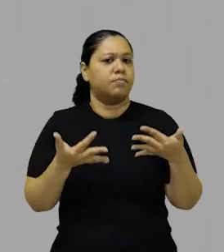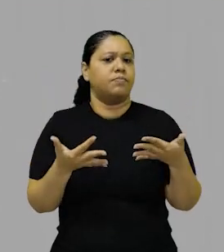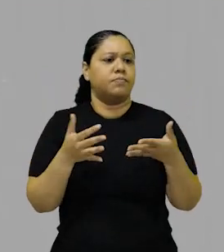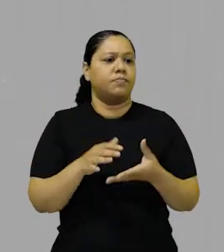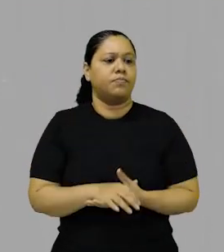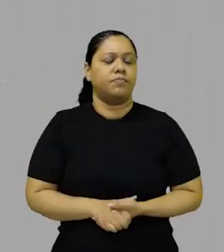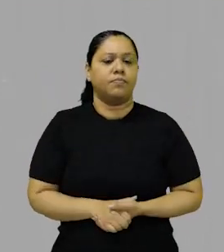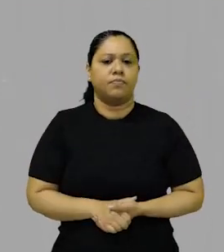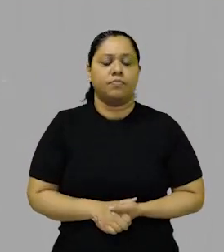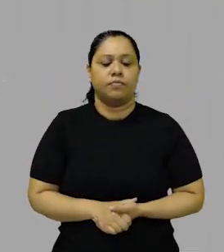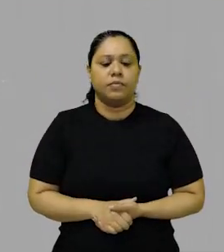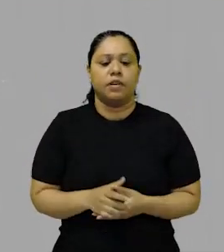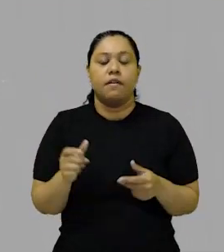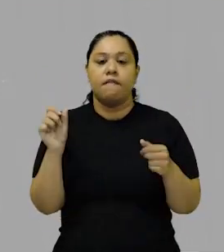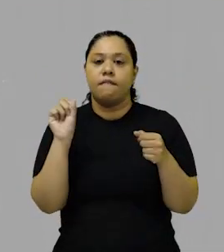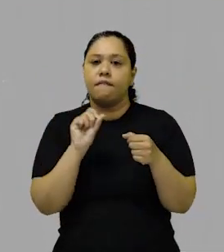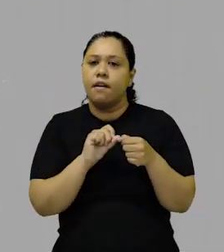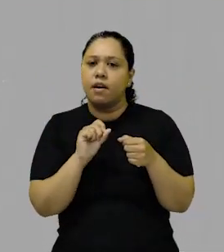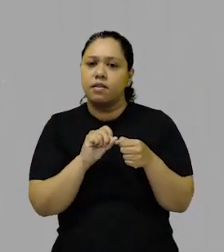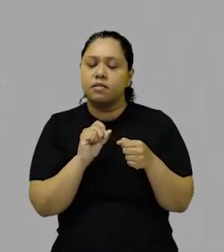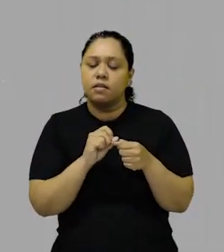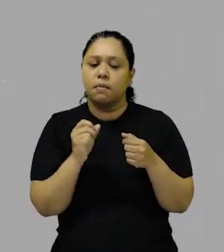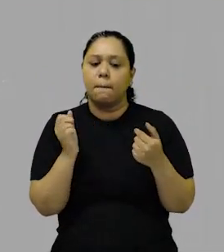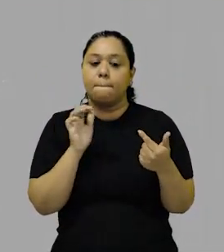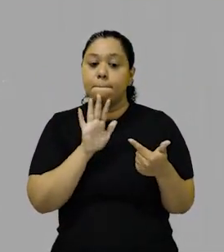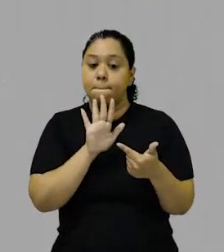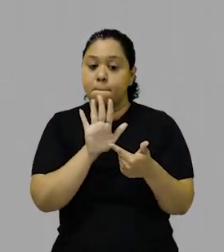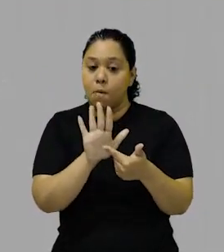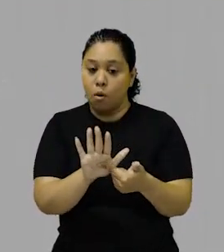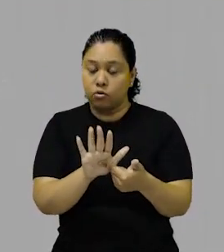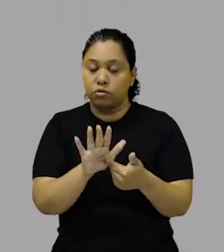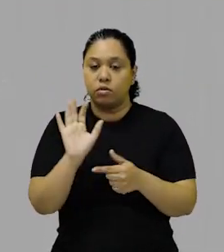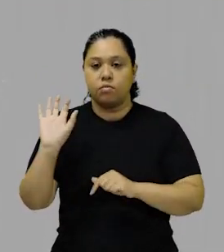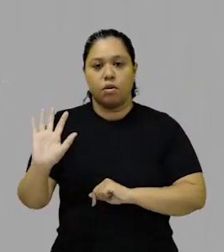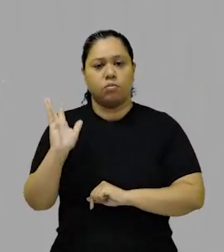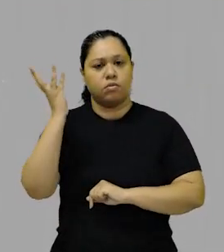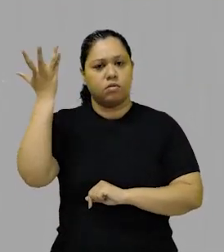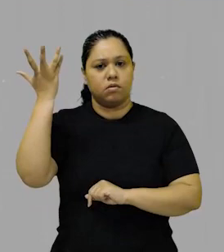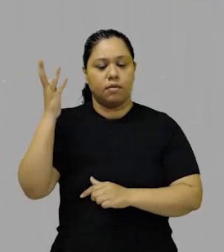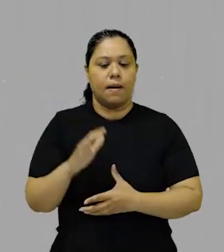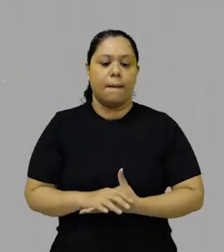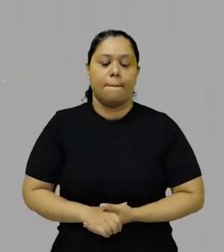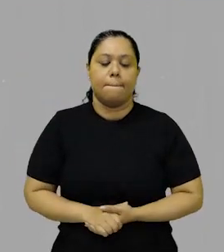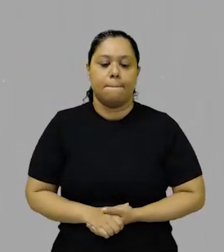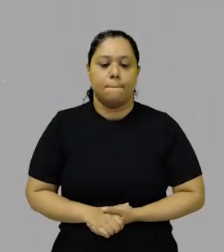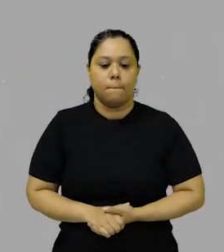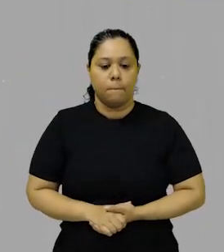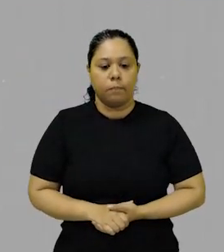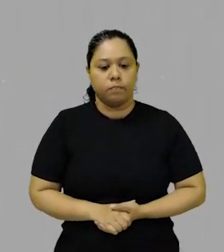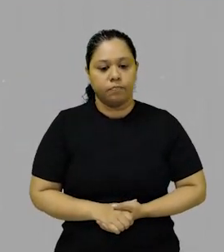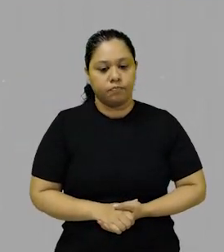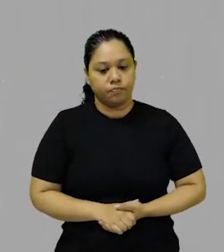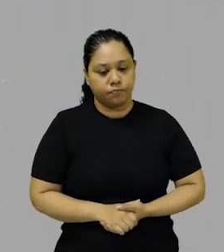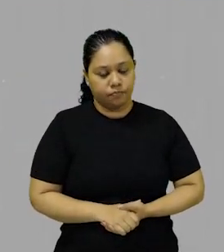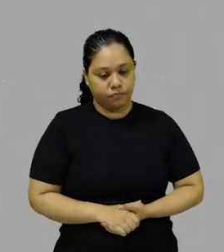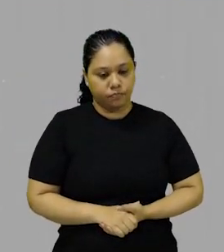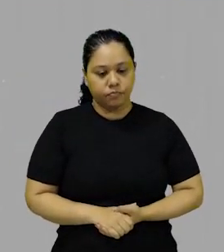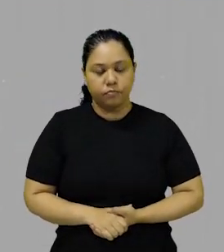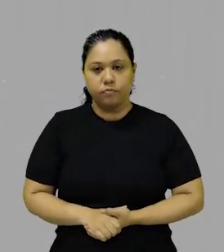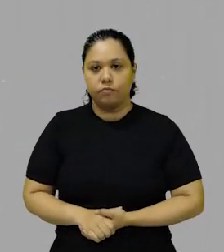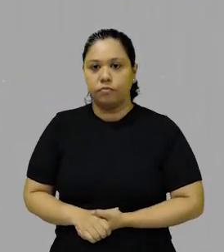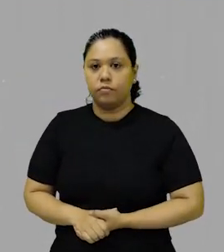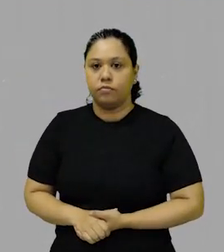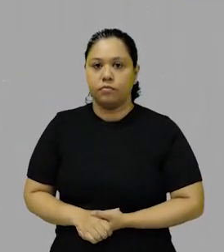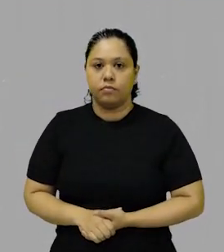textos que fazem a exposição de um fato ou de um acontecimento. Os cartoons ou comic